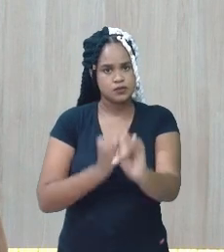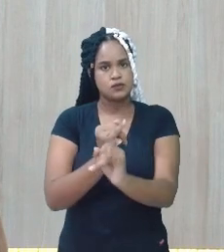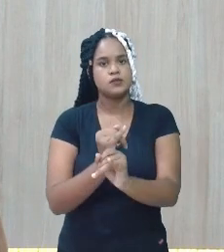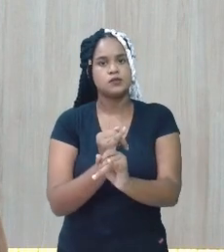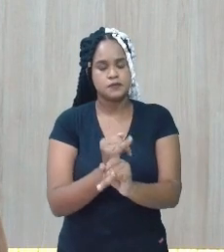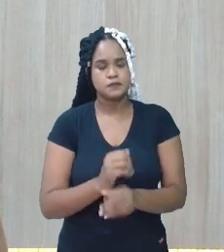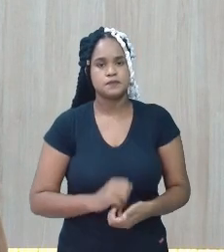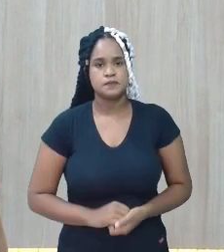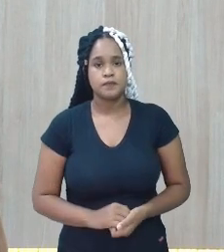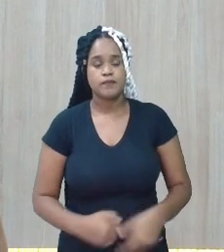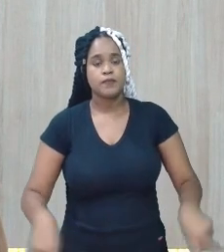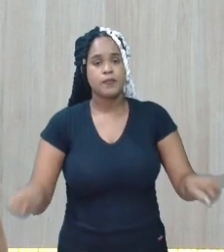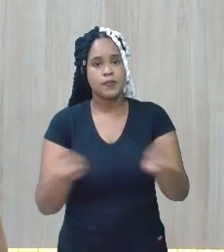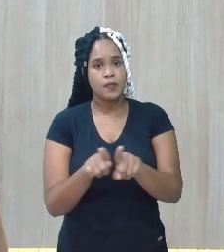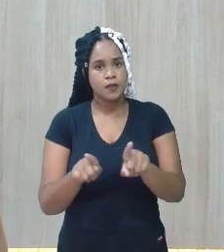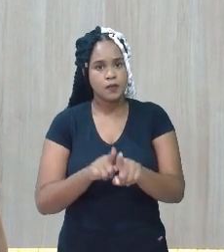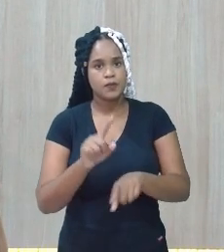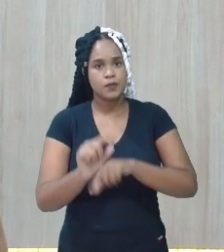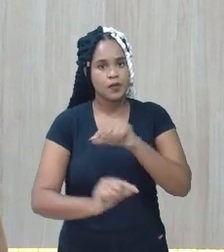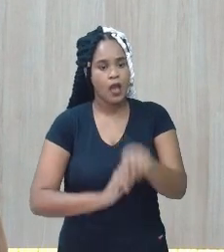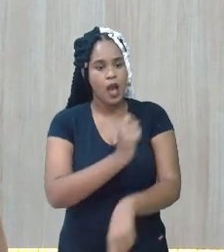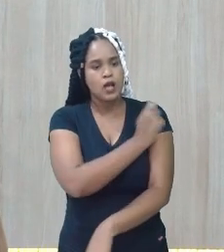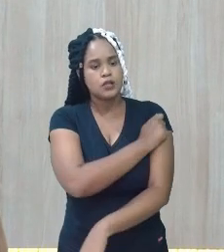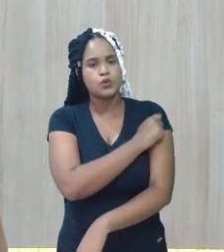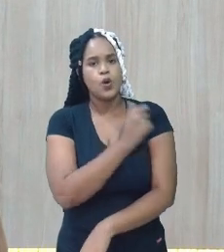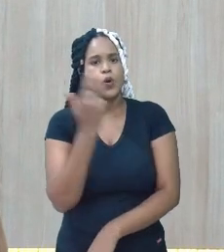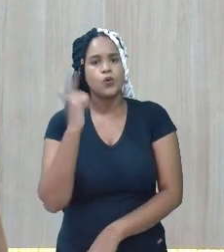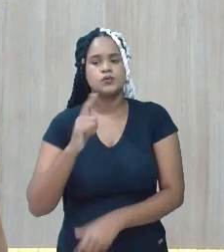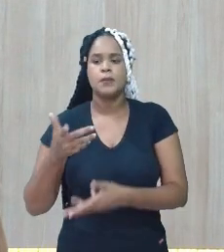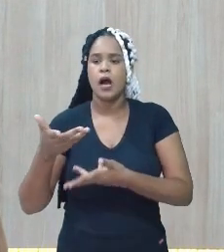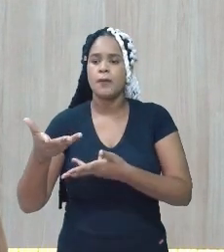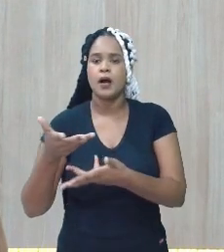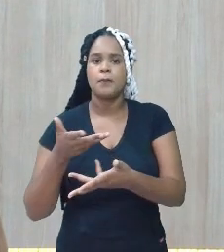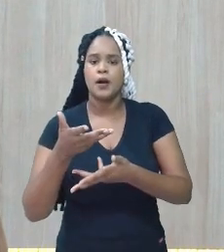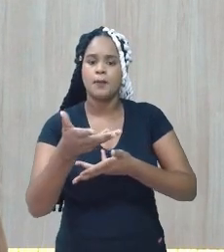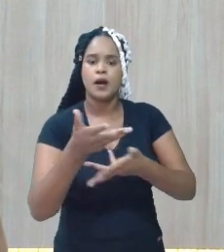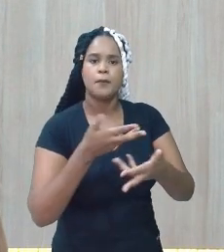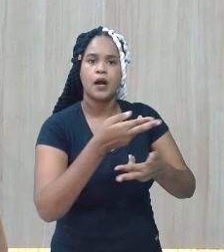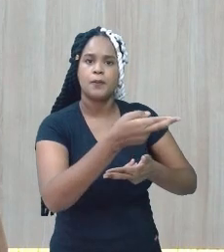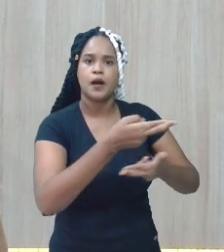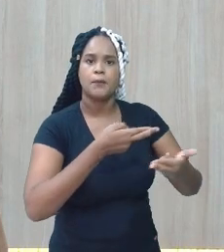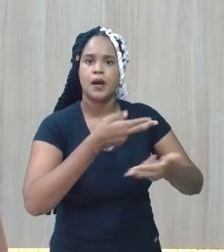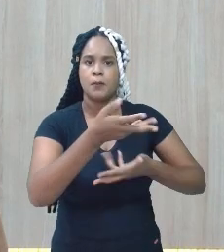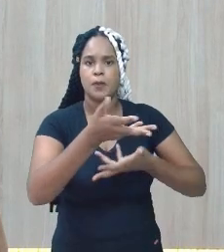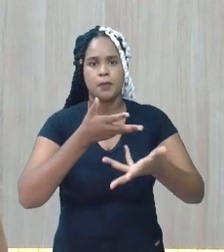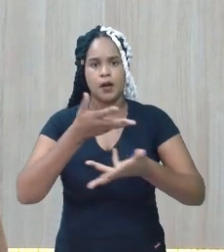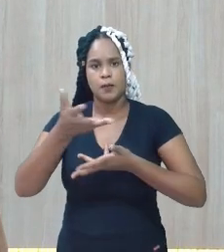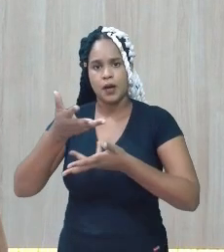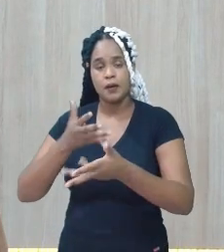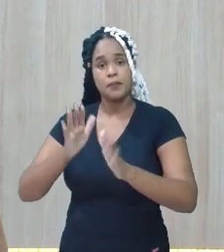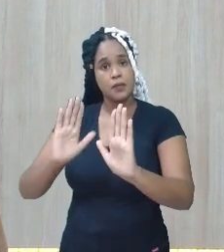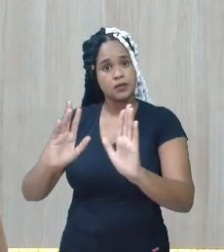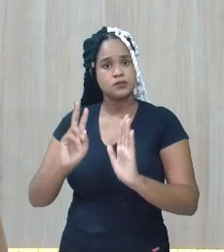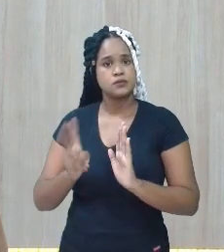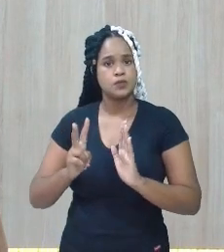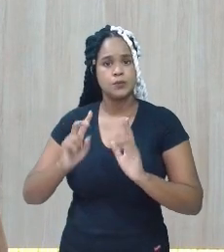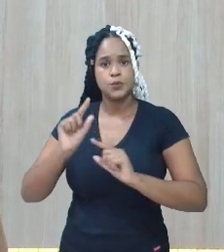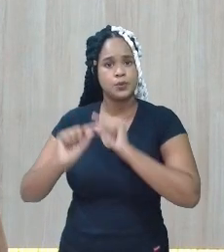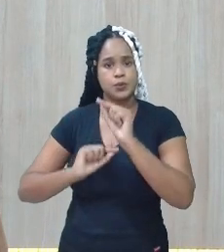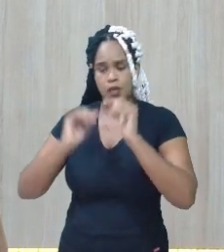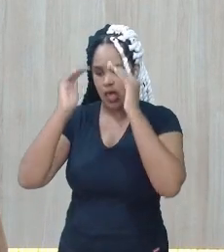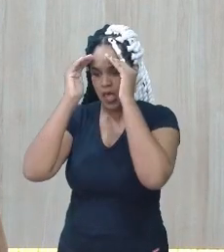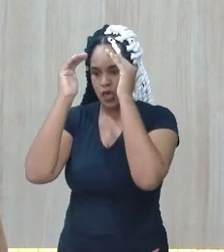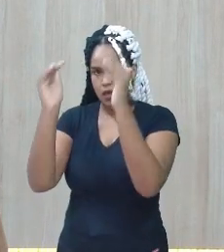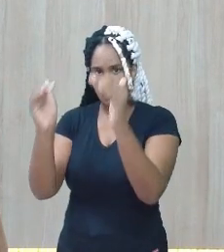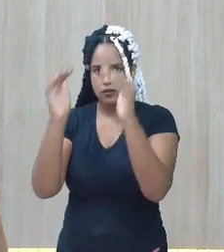E que ele consiga interagir com o outro, não é? De uma forma respeitosa, de uma